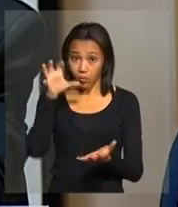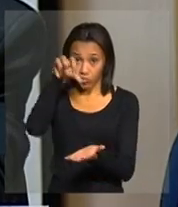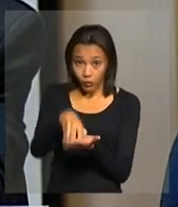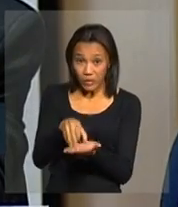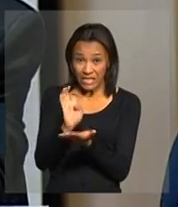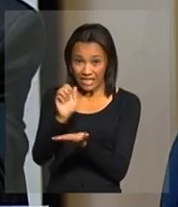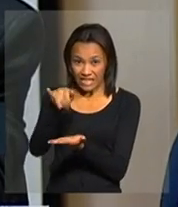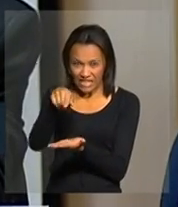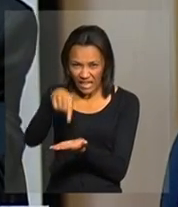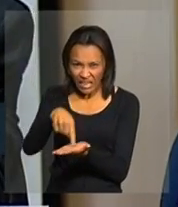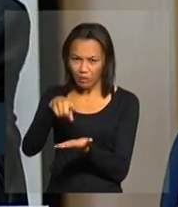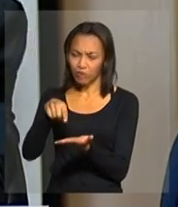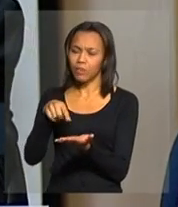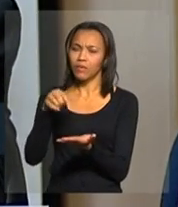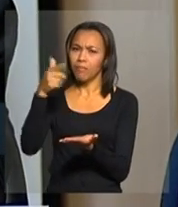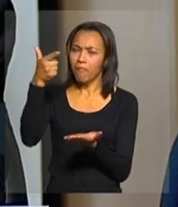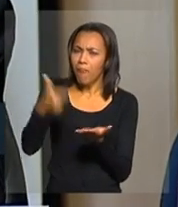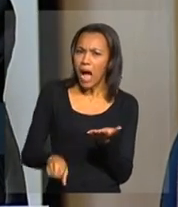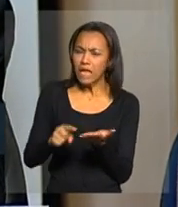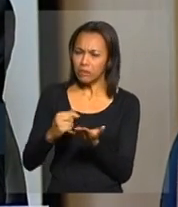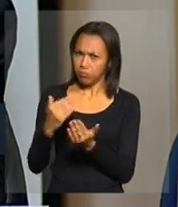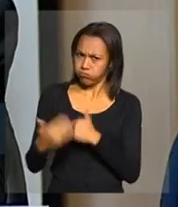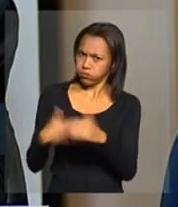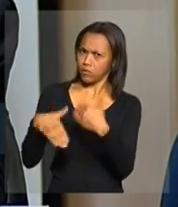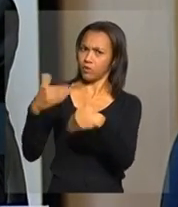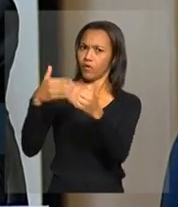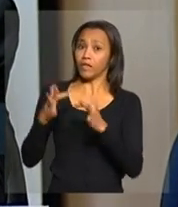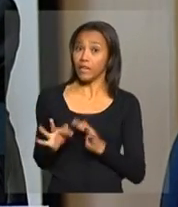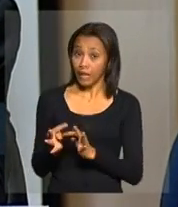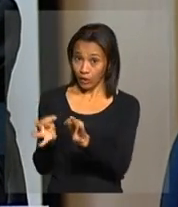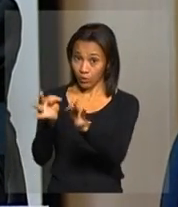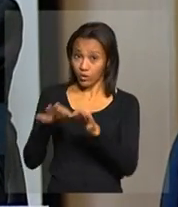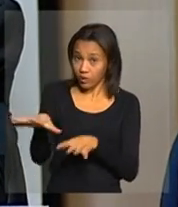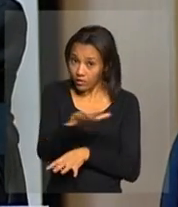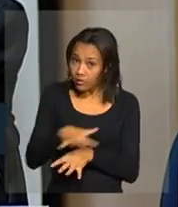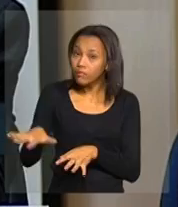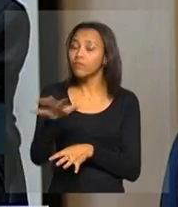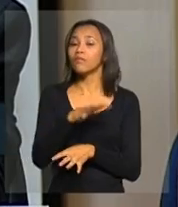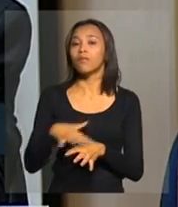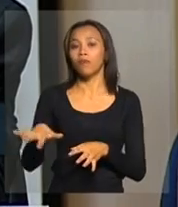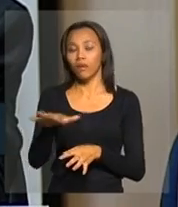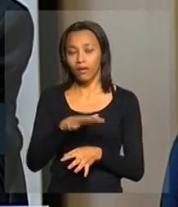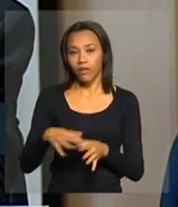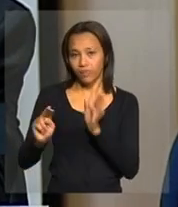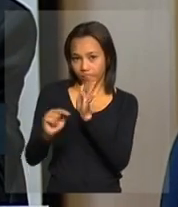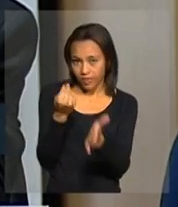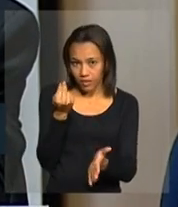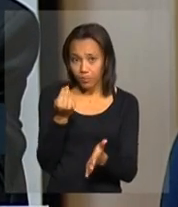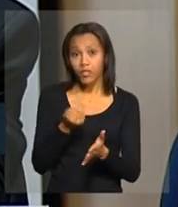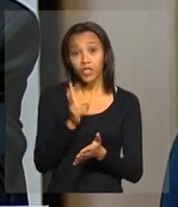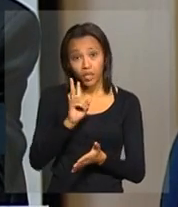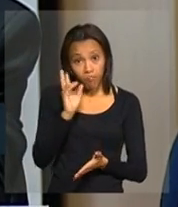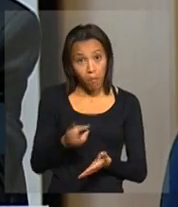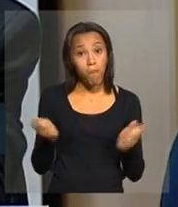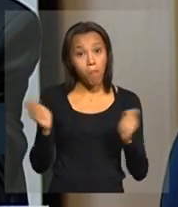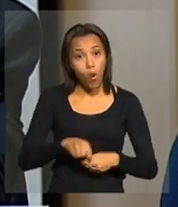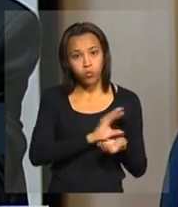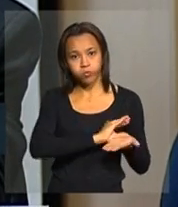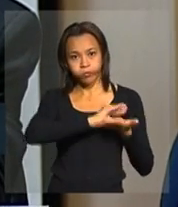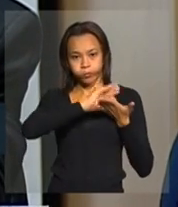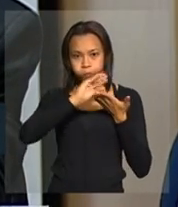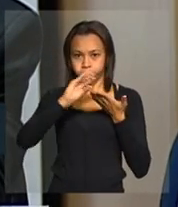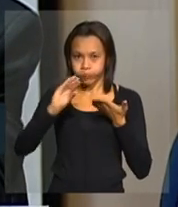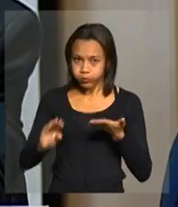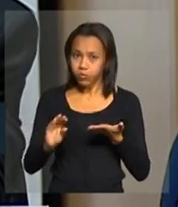desenvolvimento mais evoluído, que poderão, com recursos públicos do Ministério da Saúde, se